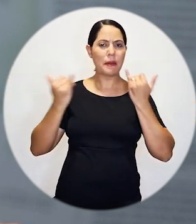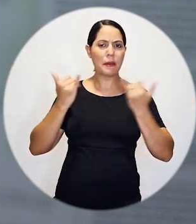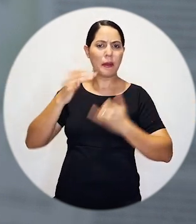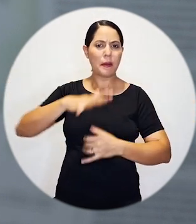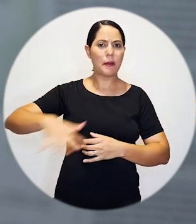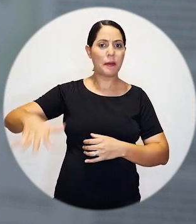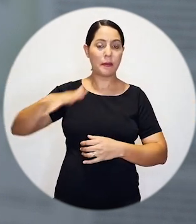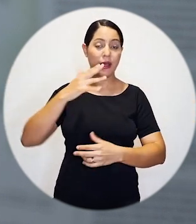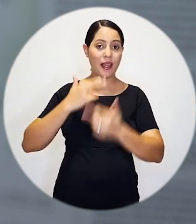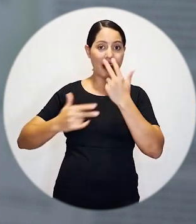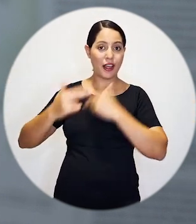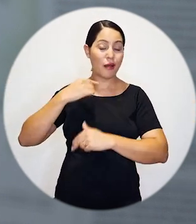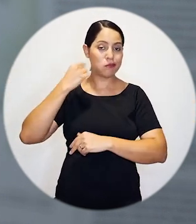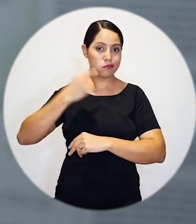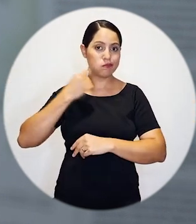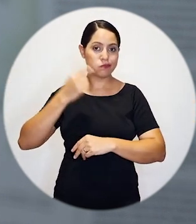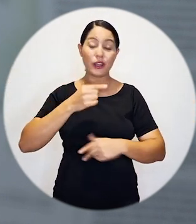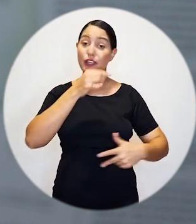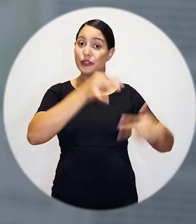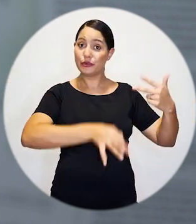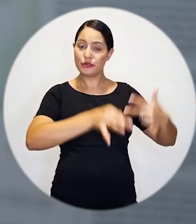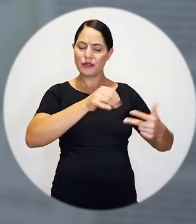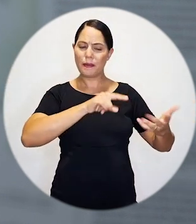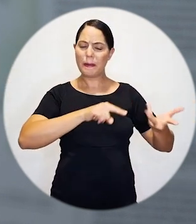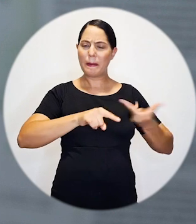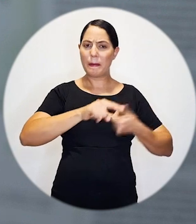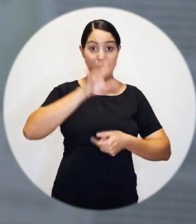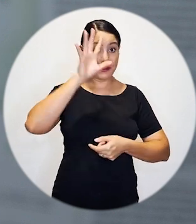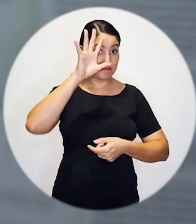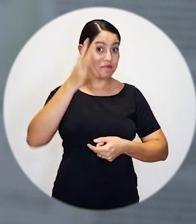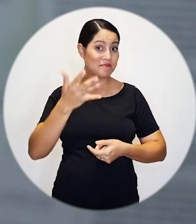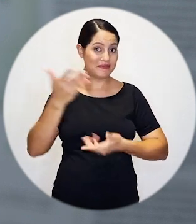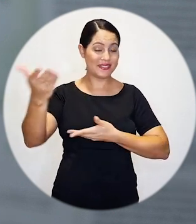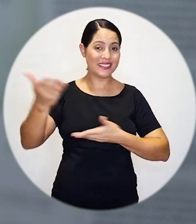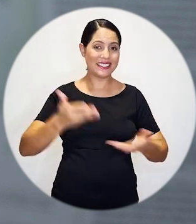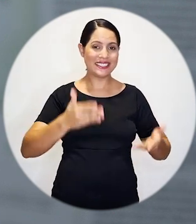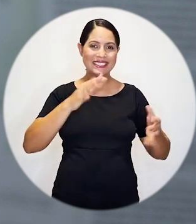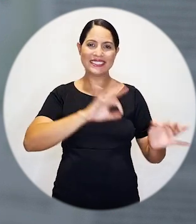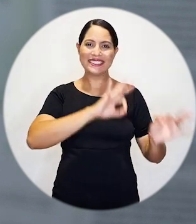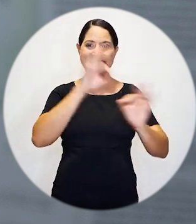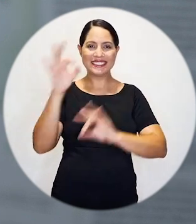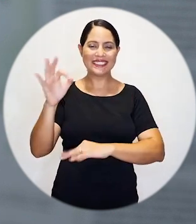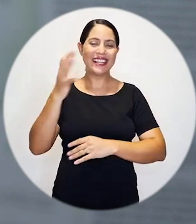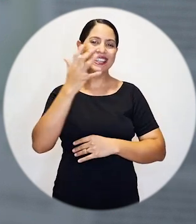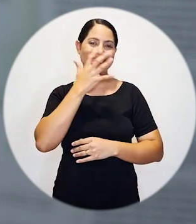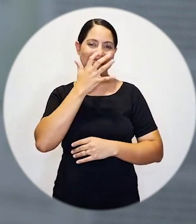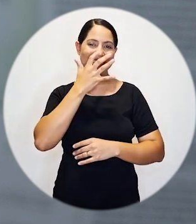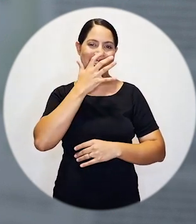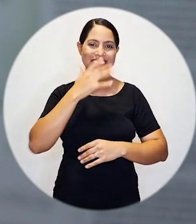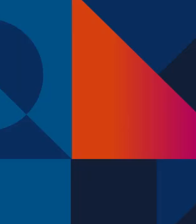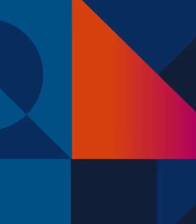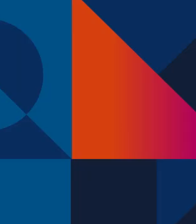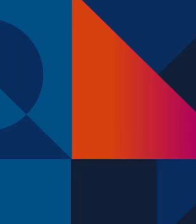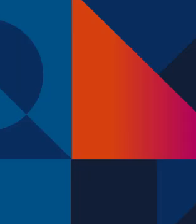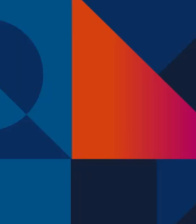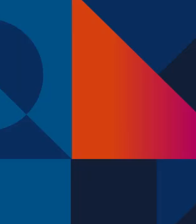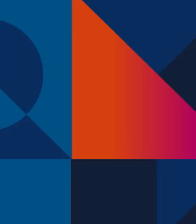das novidades da advocacia e dos últimos acontecimentos do Judiciário. Fique com a gente, já estamos no ar.